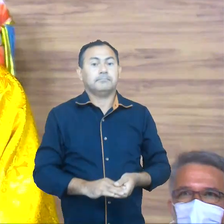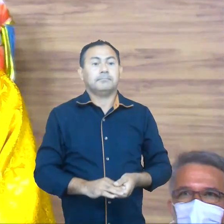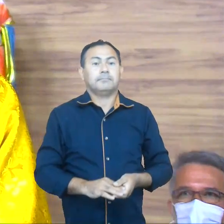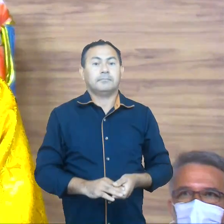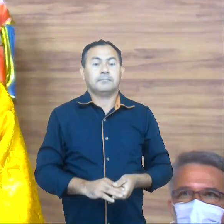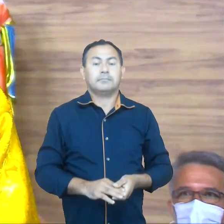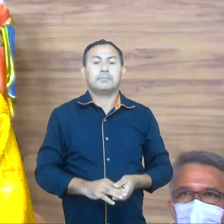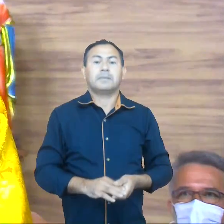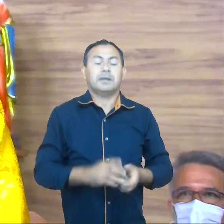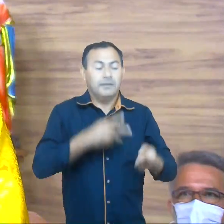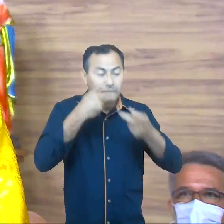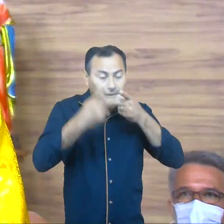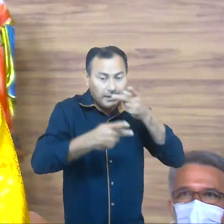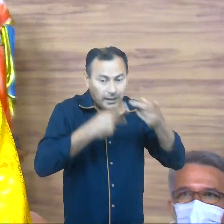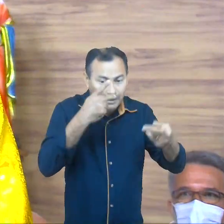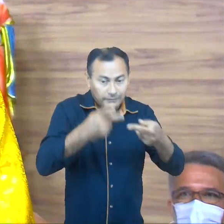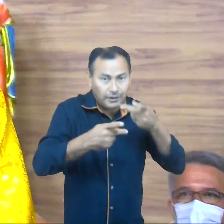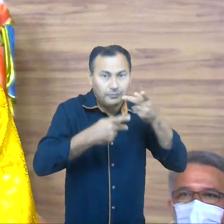e diziam: